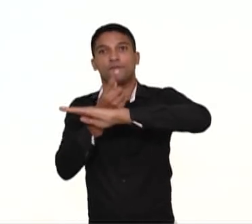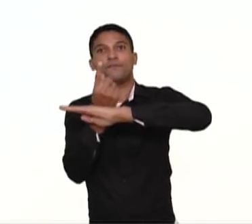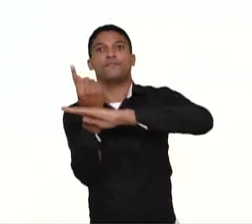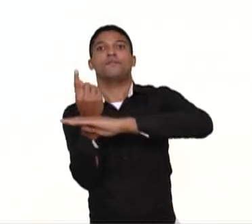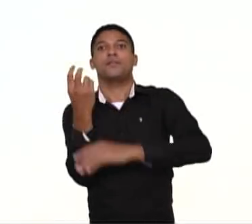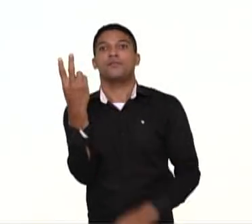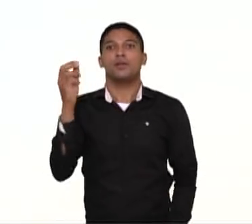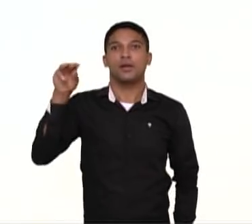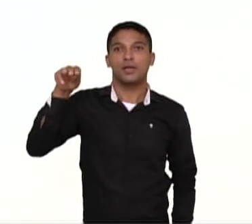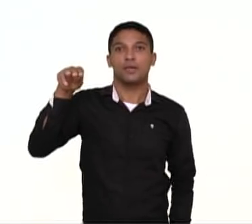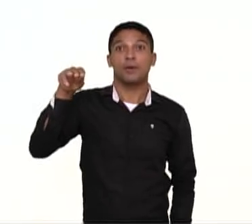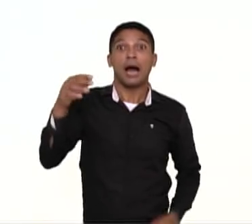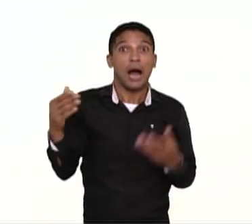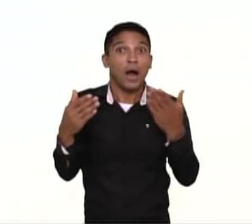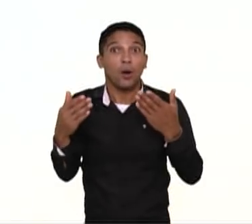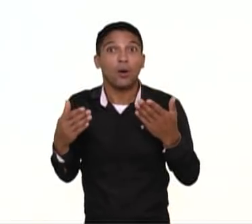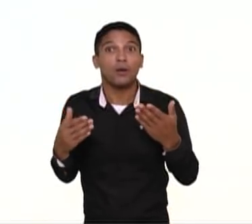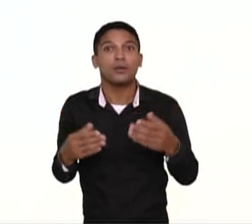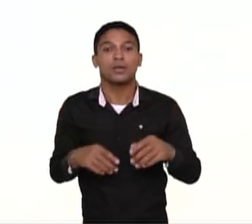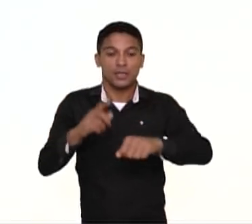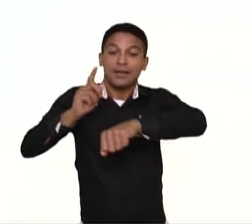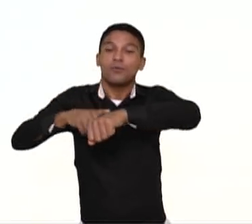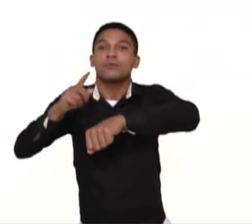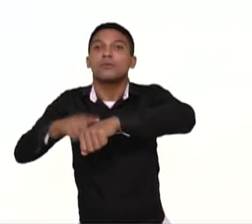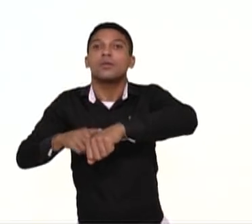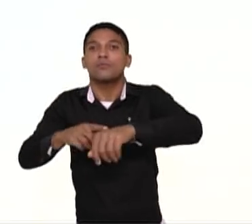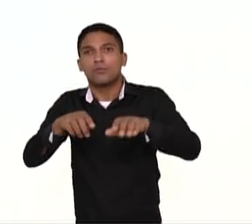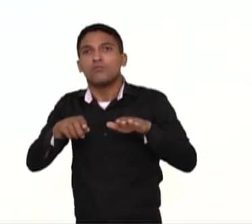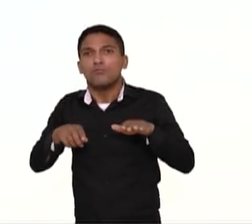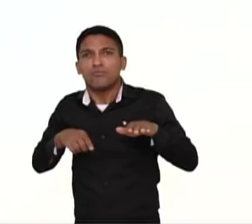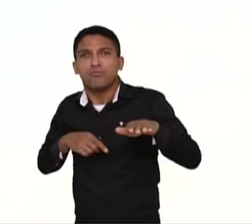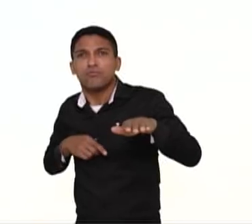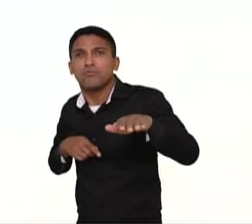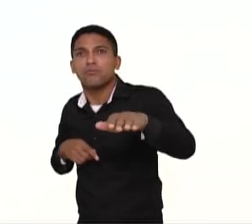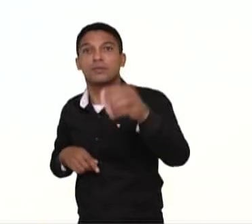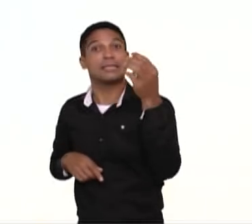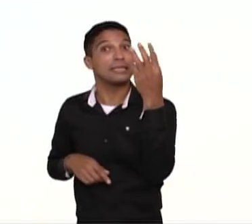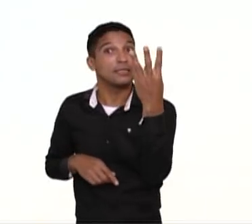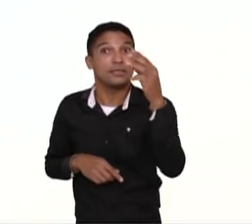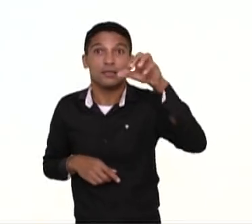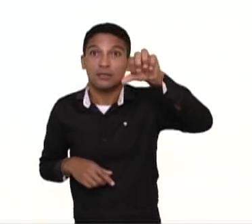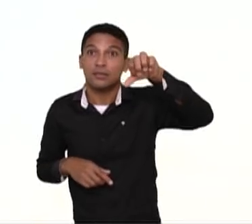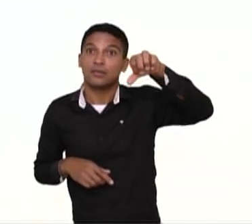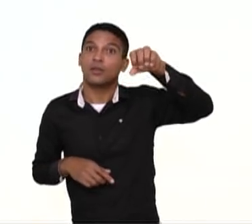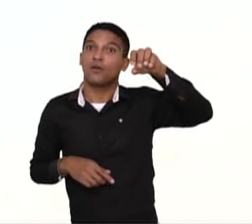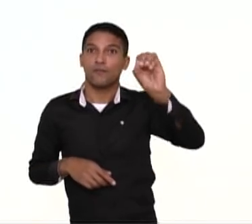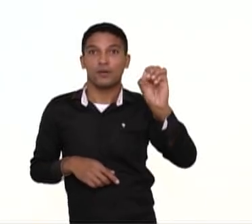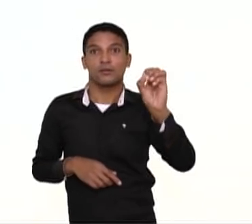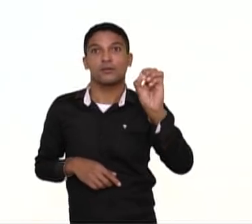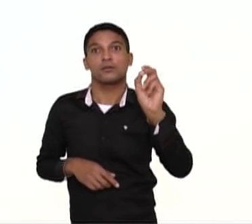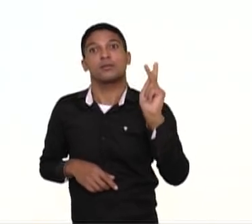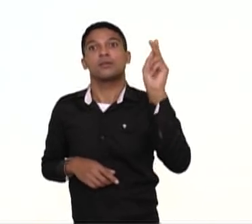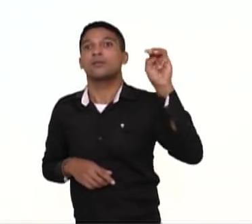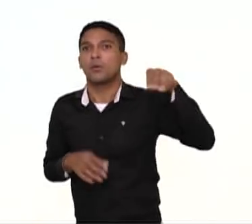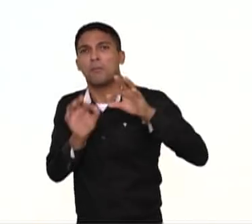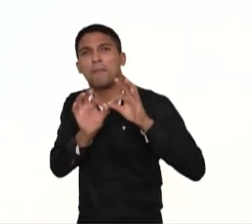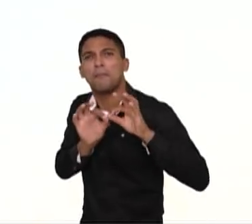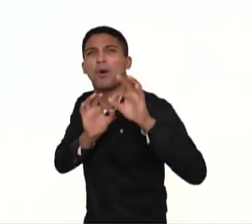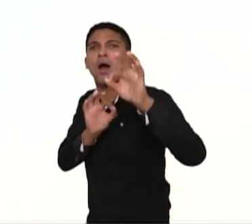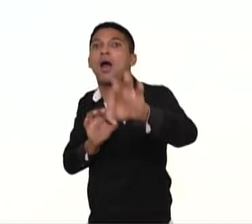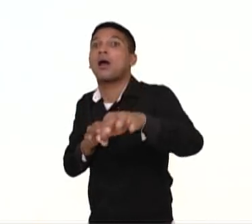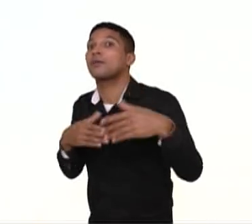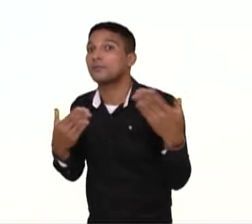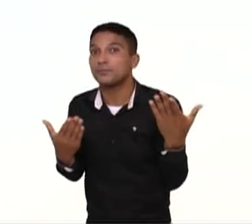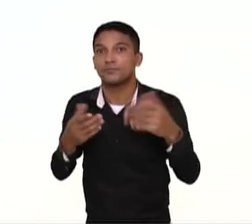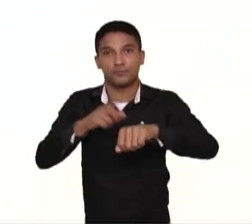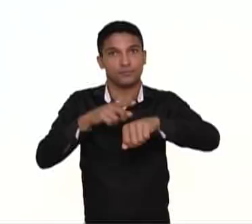percorrer 390 km? E aí, mais um tempinho para vocês e já